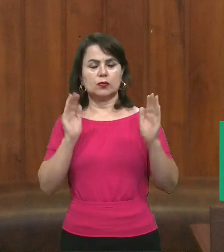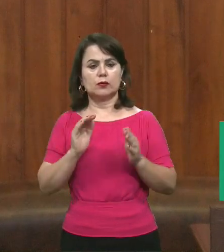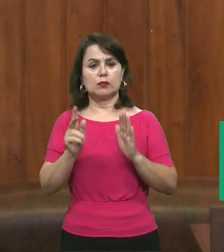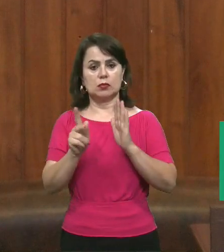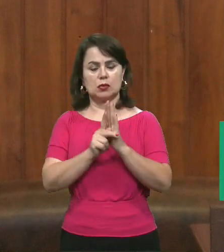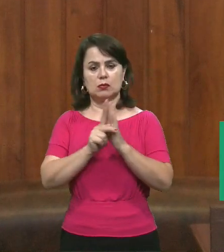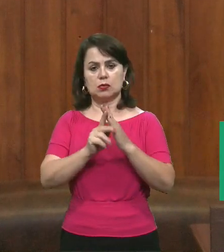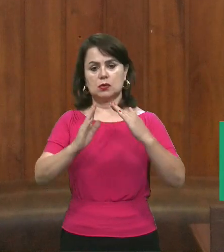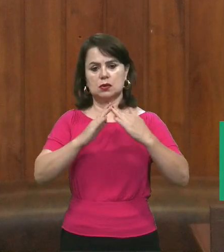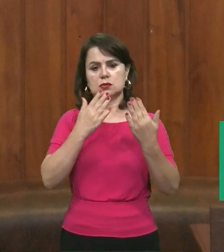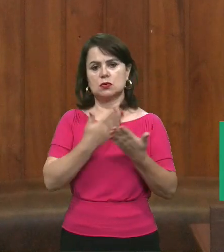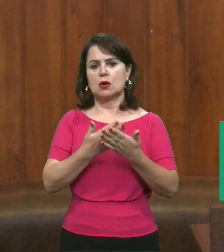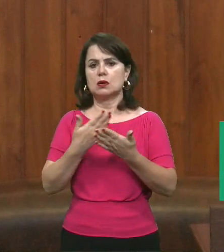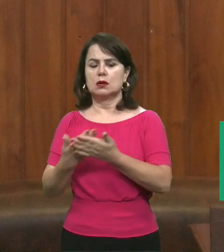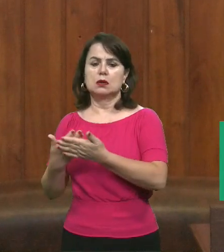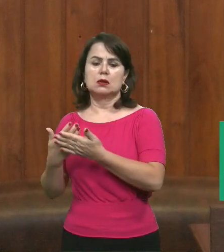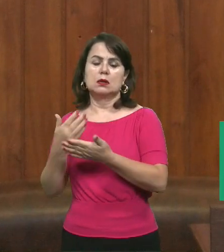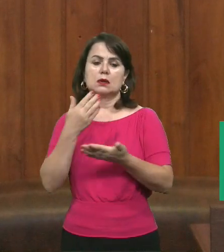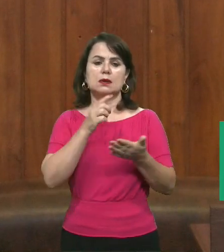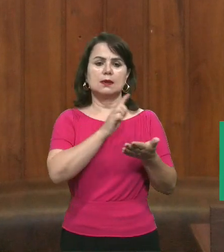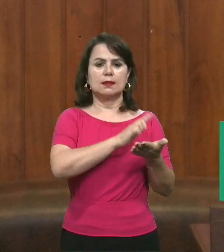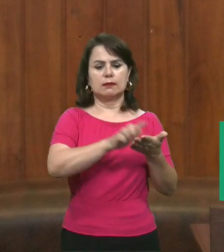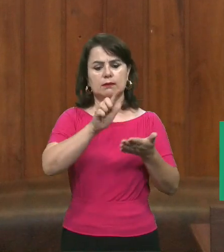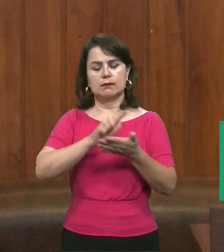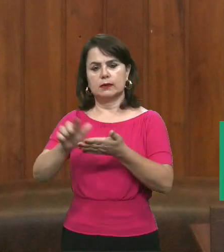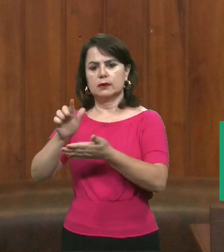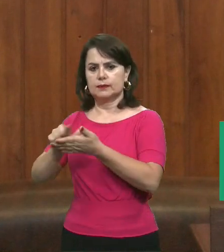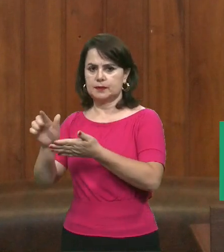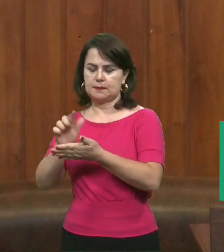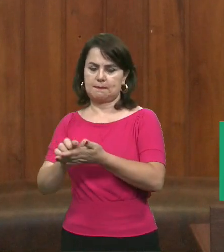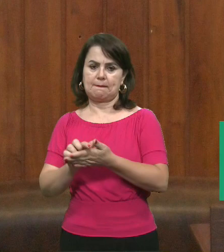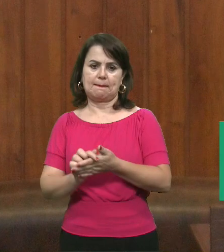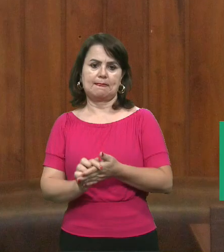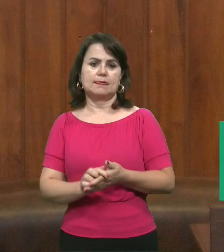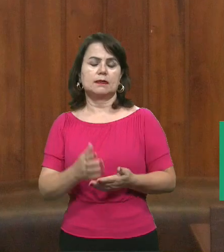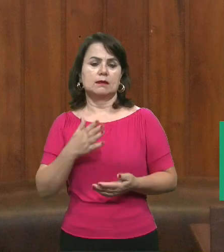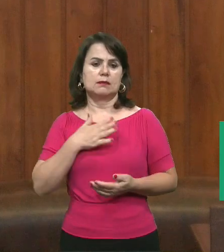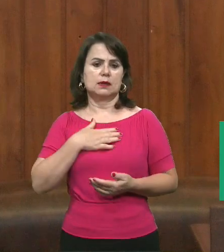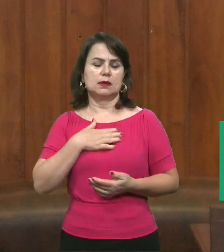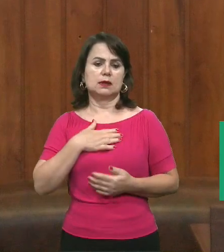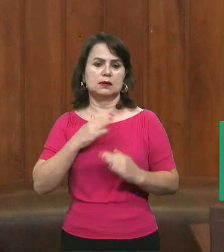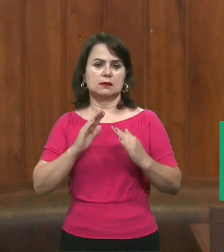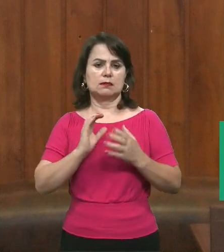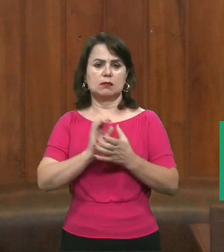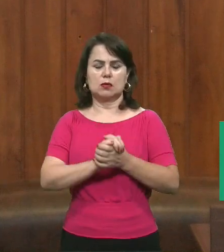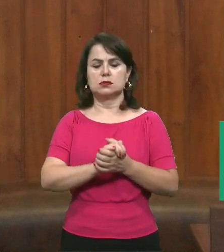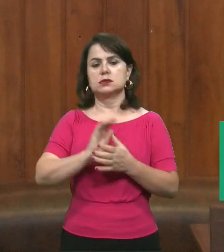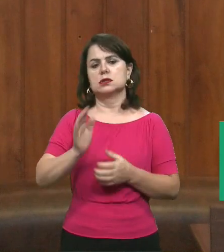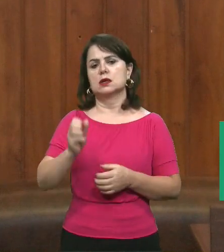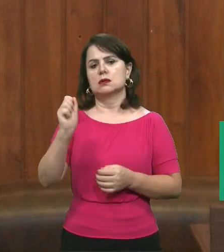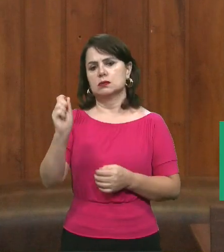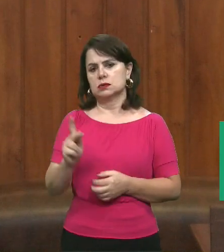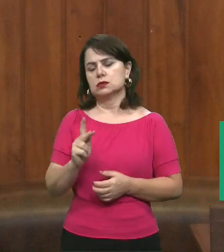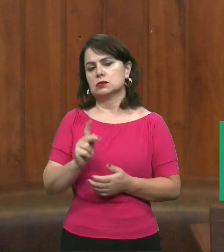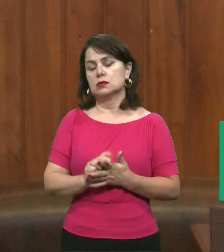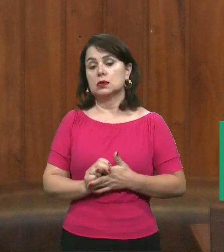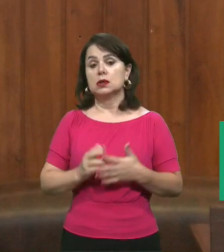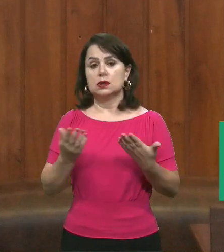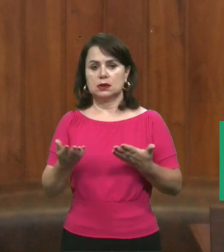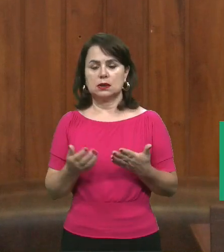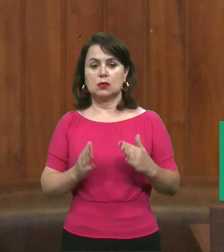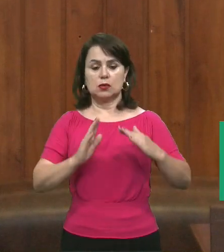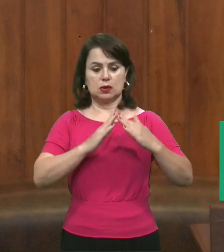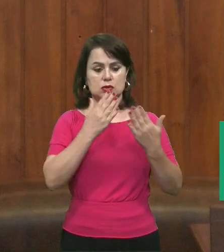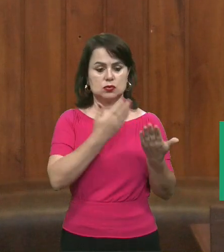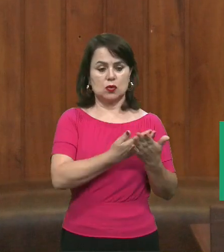Limpeza das escolas. Minha esposa é aposentada das EMEIs e do Estado. Limpeza das escolas é o único problema que não tem